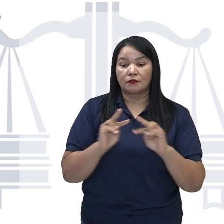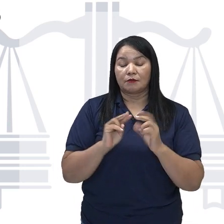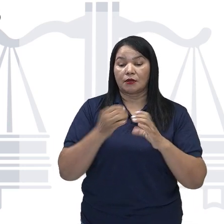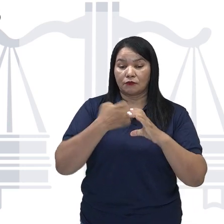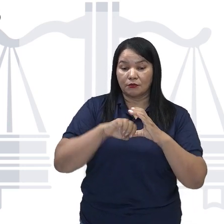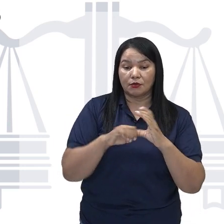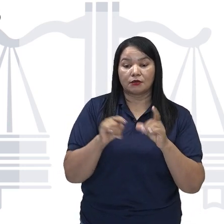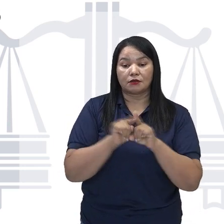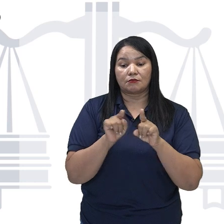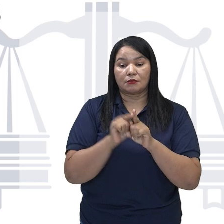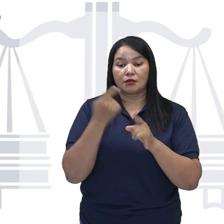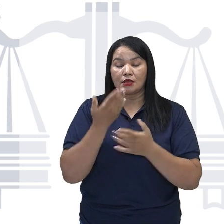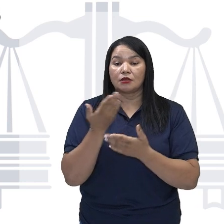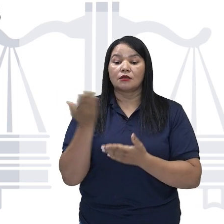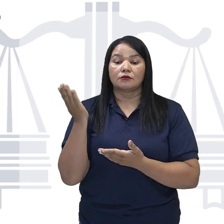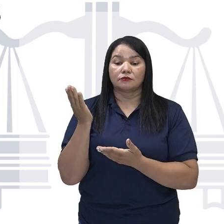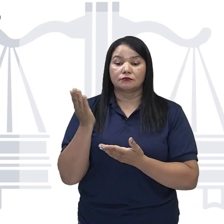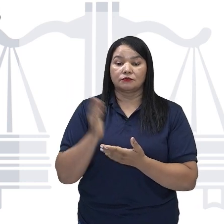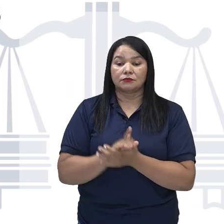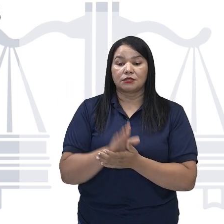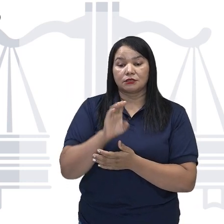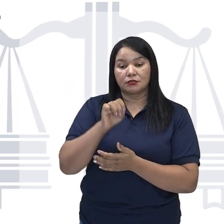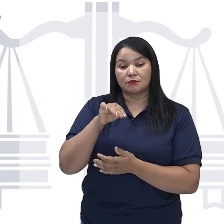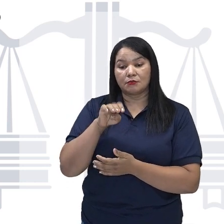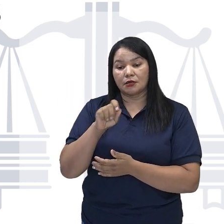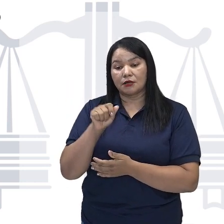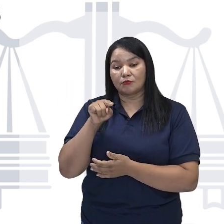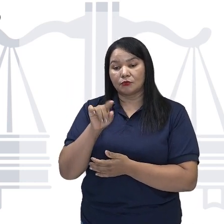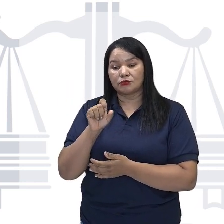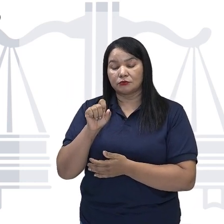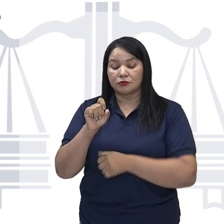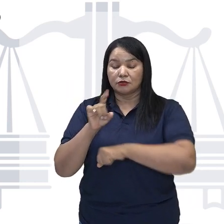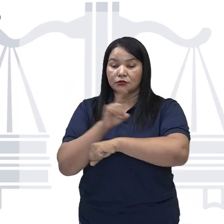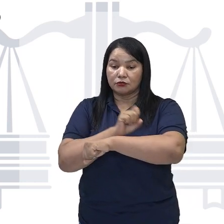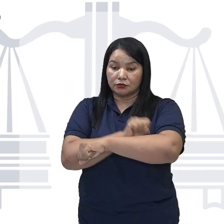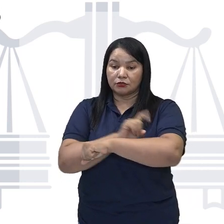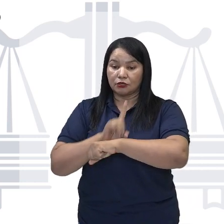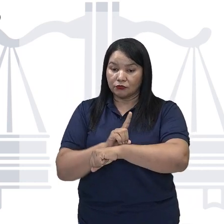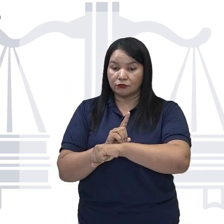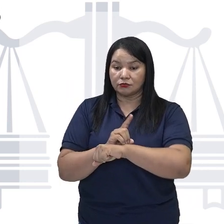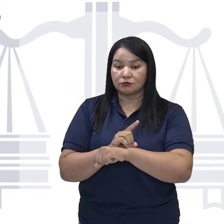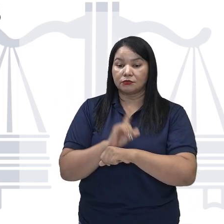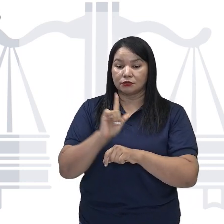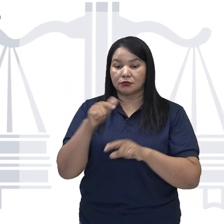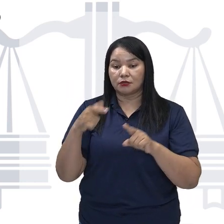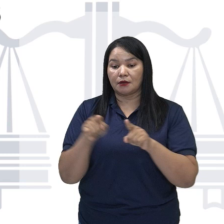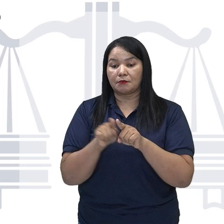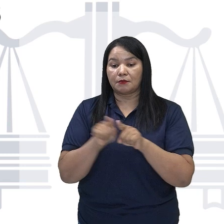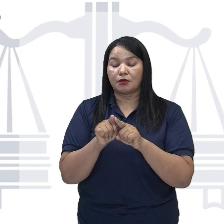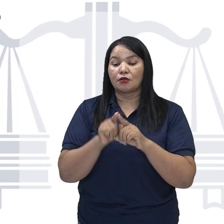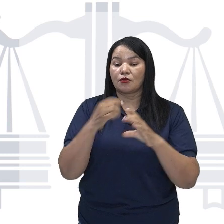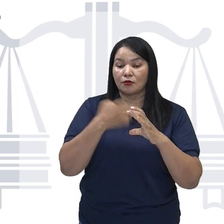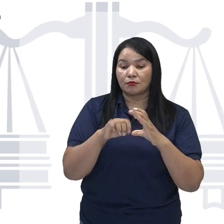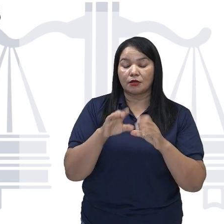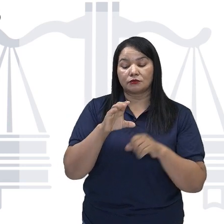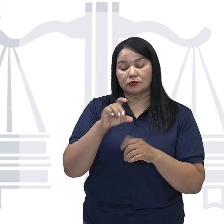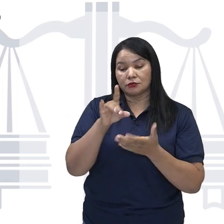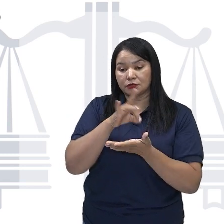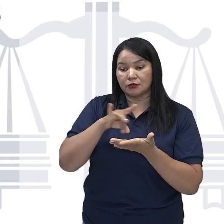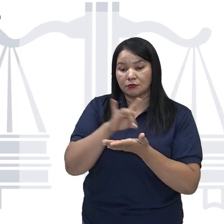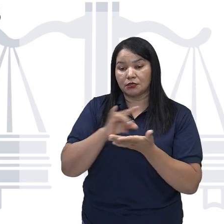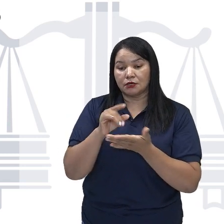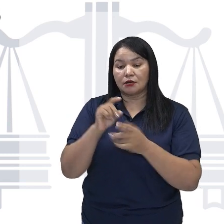acessar o IPTV, é o semian.seduc. E outro detalhe, entre